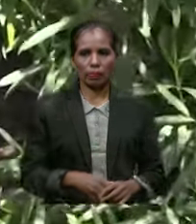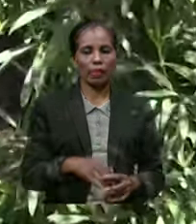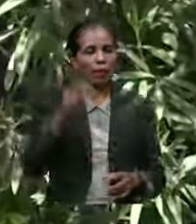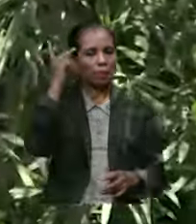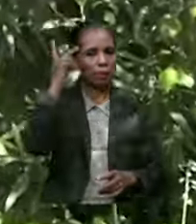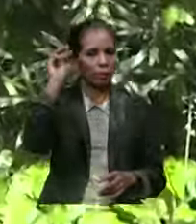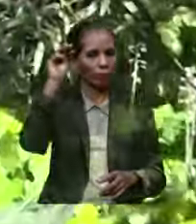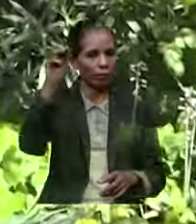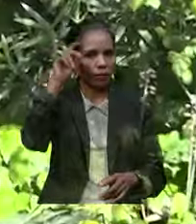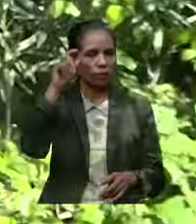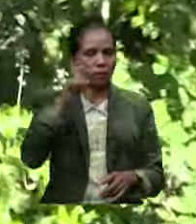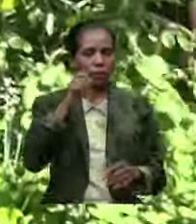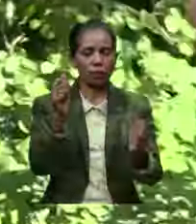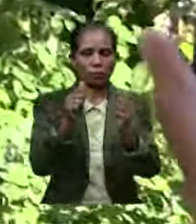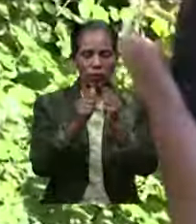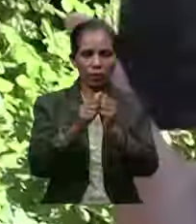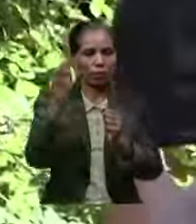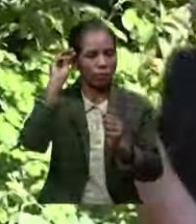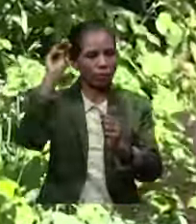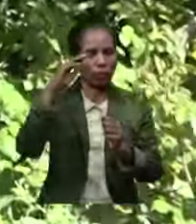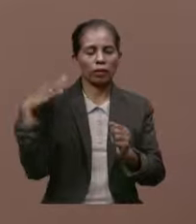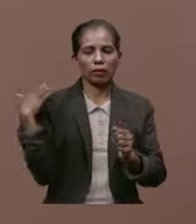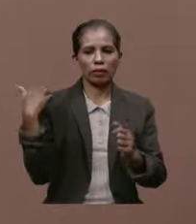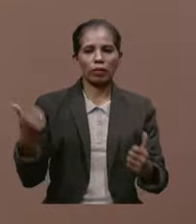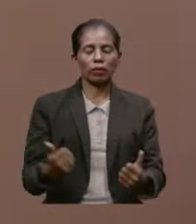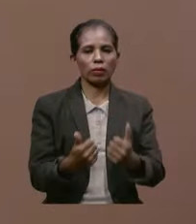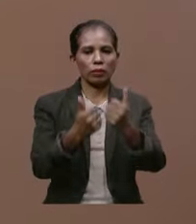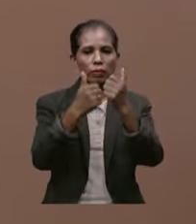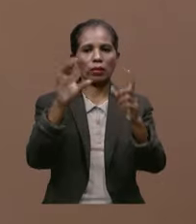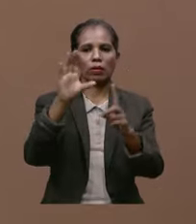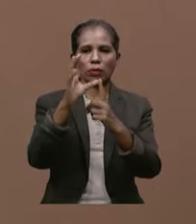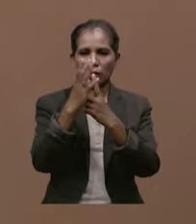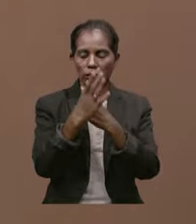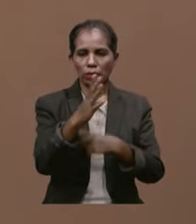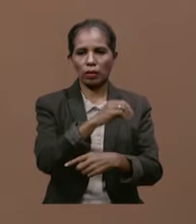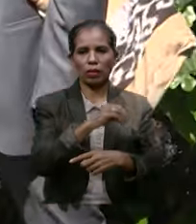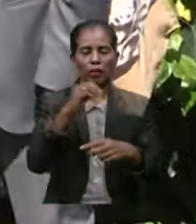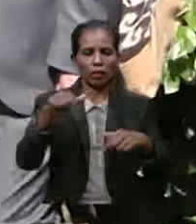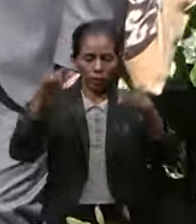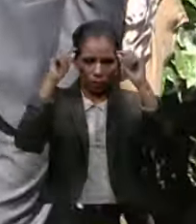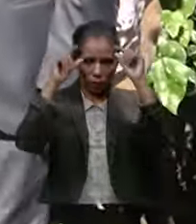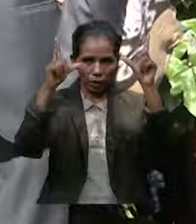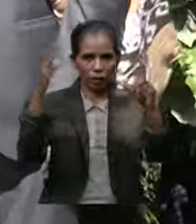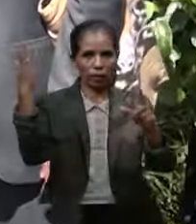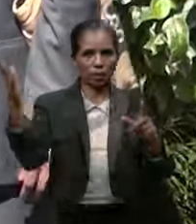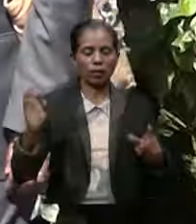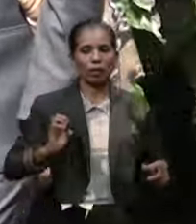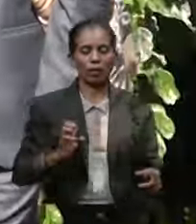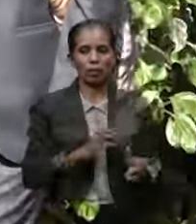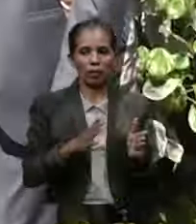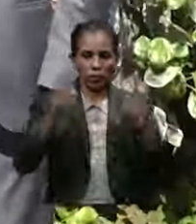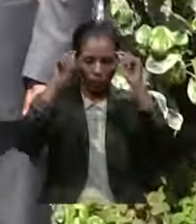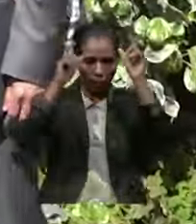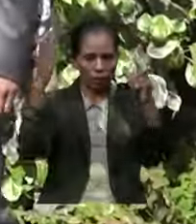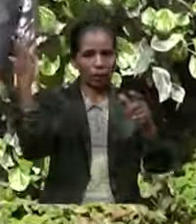Primeiro-ministro Kairala Sanana Guzmão acompanha os ministros Juventude, Desporto, Arte e Cultura, embaixador Timor-Leste em Bruxelas, embaixador Timor-Leste em